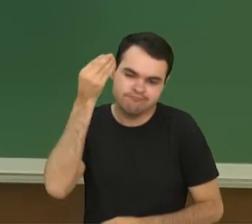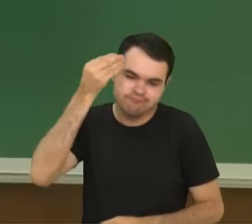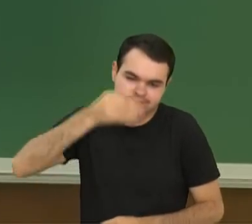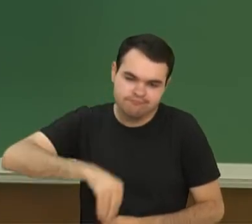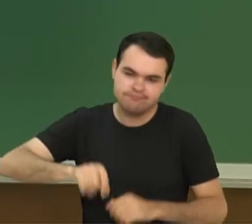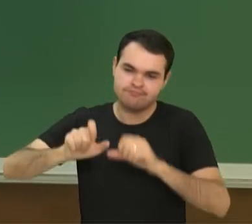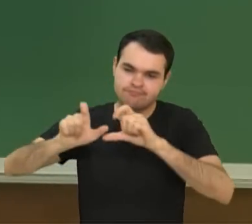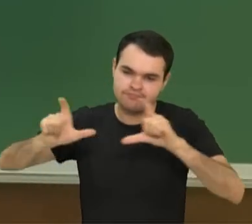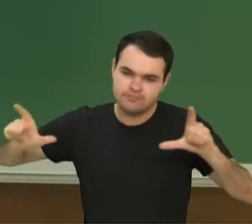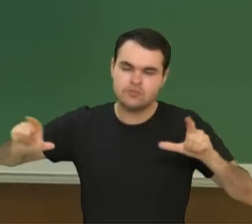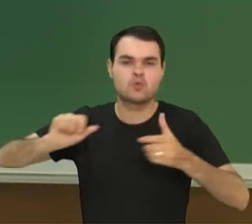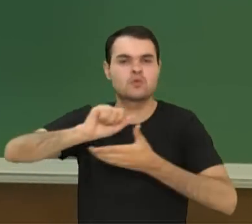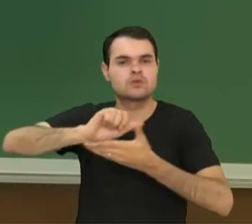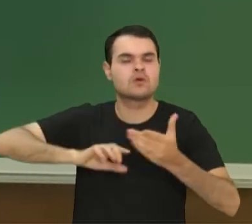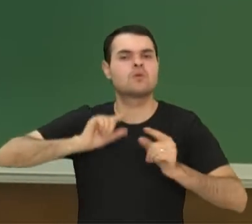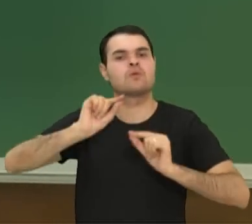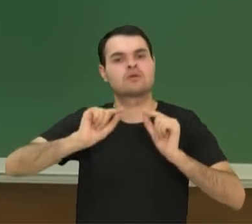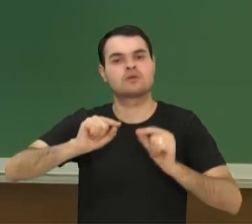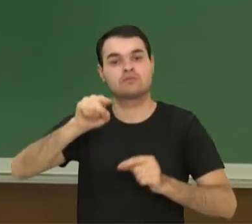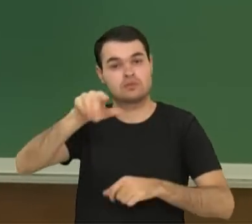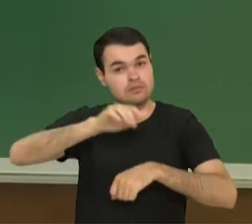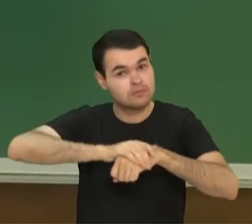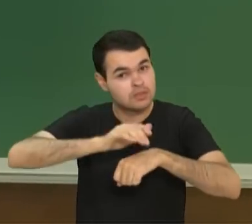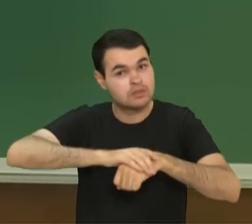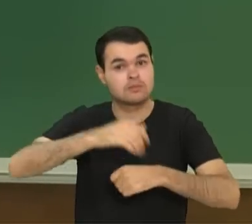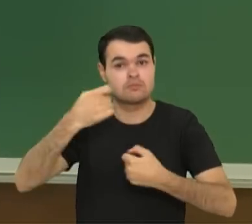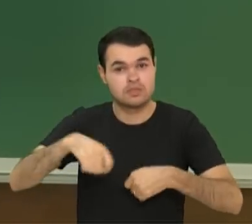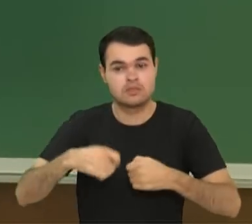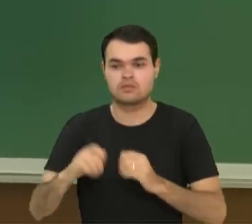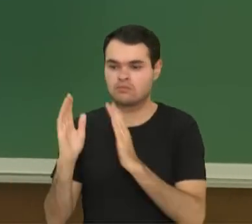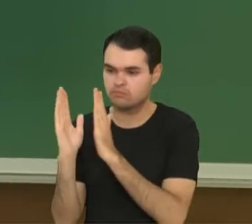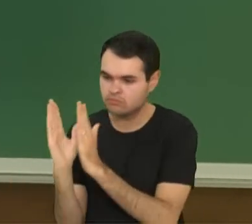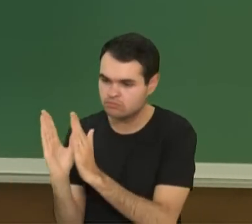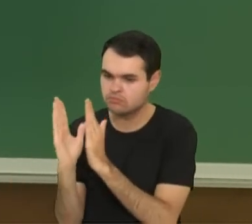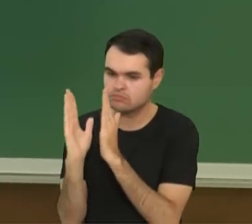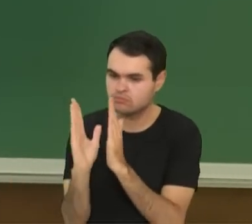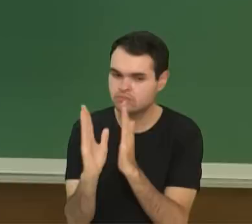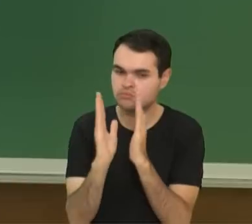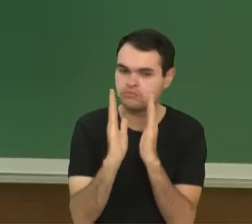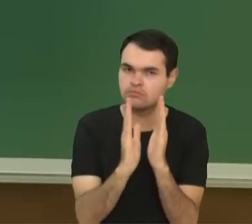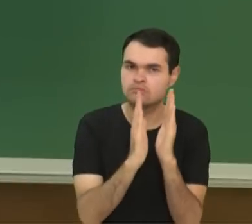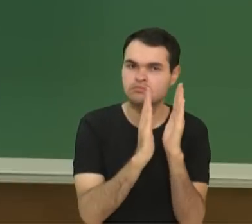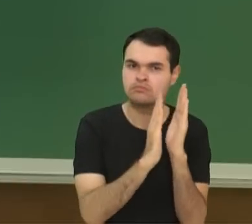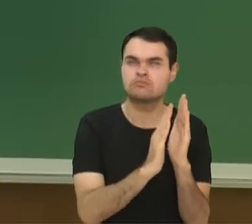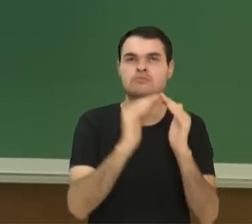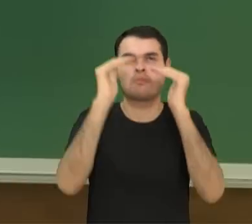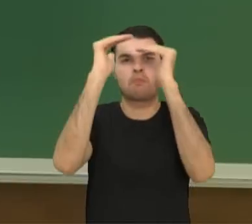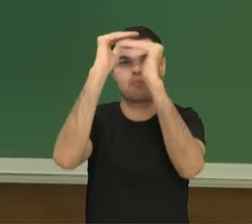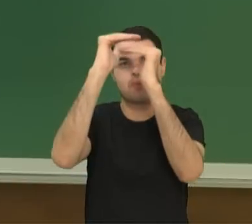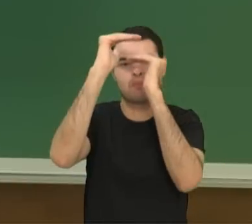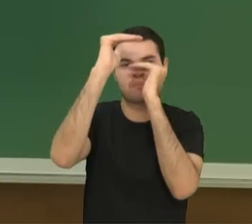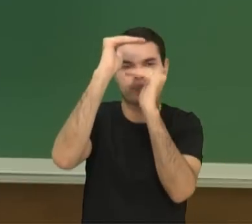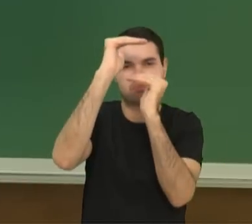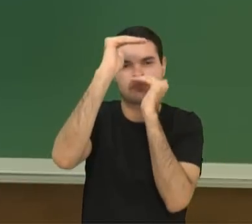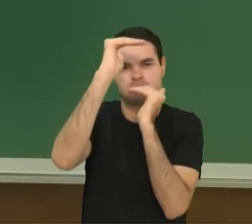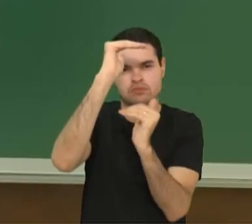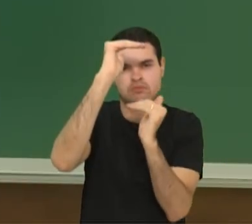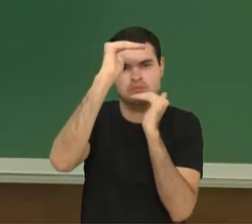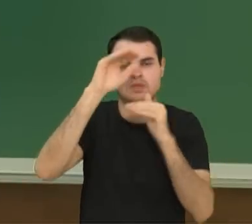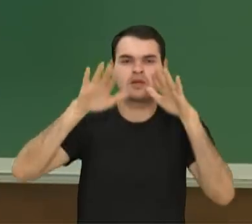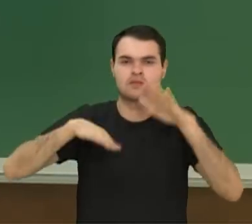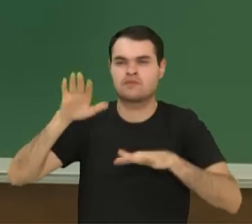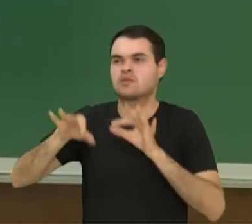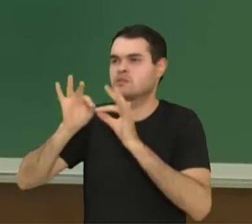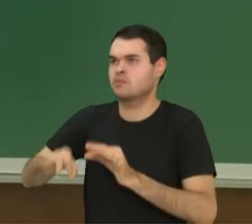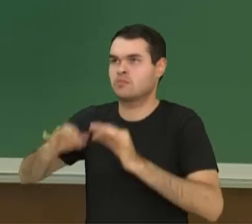abrir o exercício. O que é abrir o exercício? Escrever passo a passo, porque principalmente nos exercícios muito simples, a gente quer